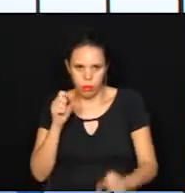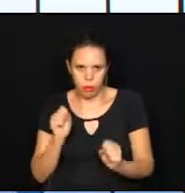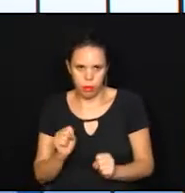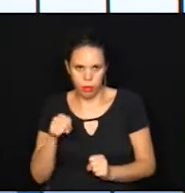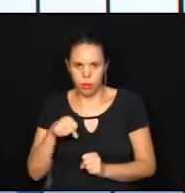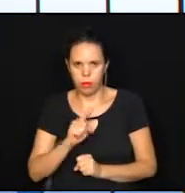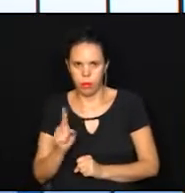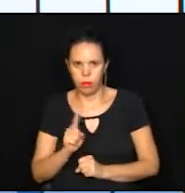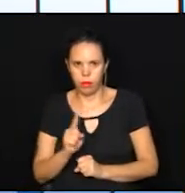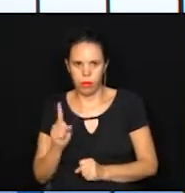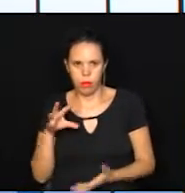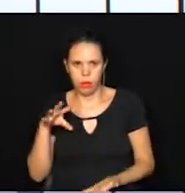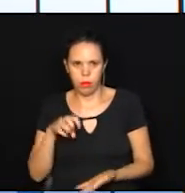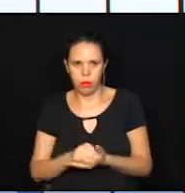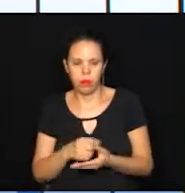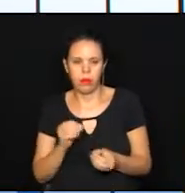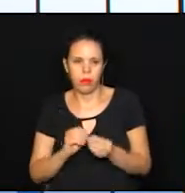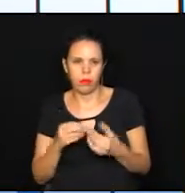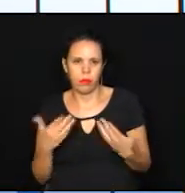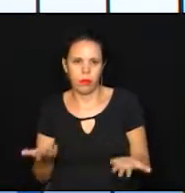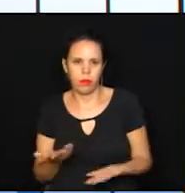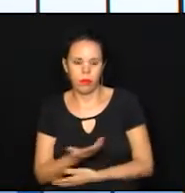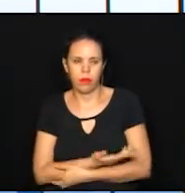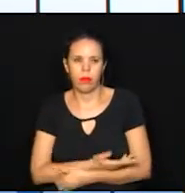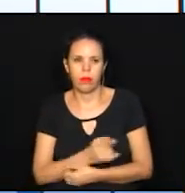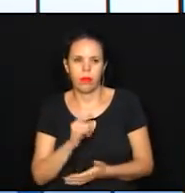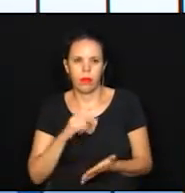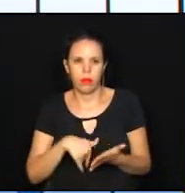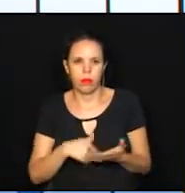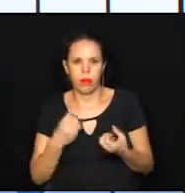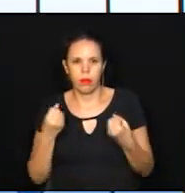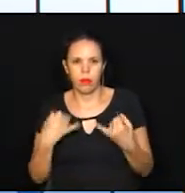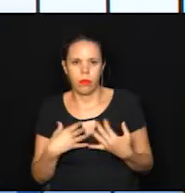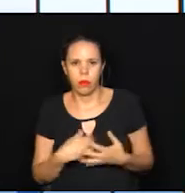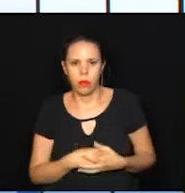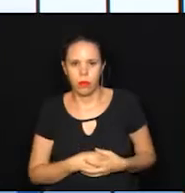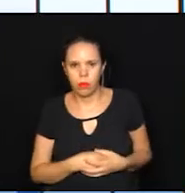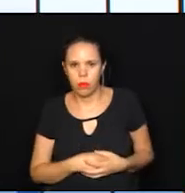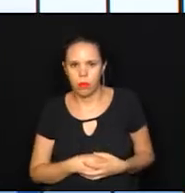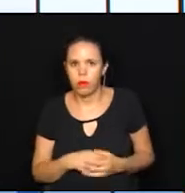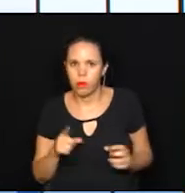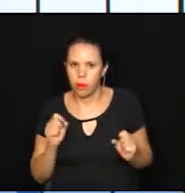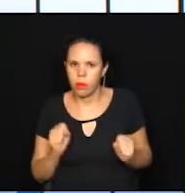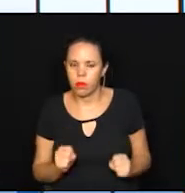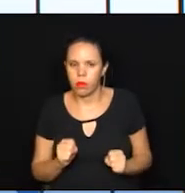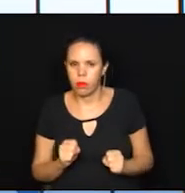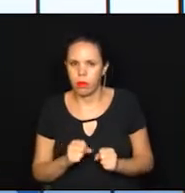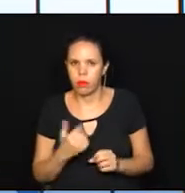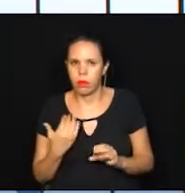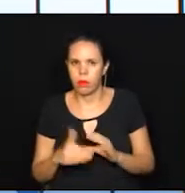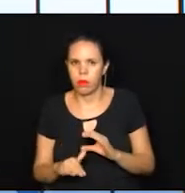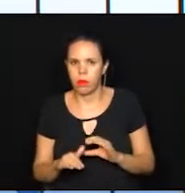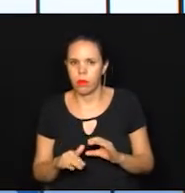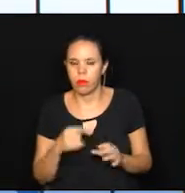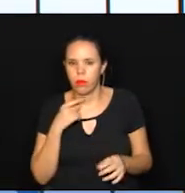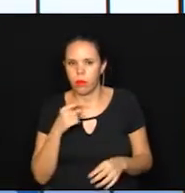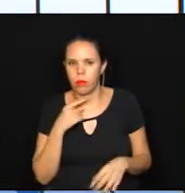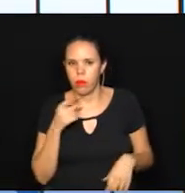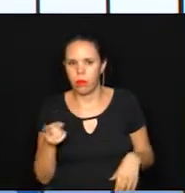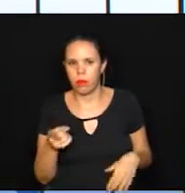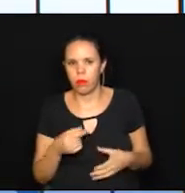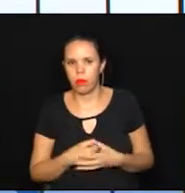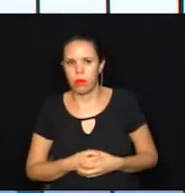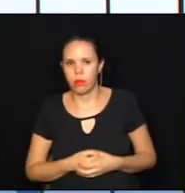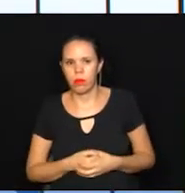não se cadastrar, como é feito? Porque lá tem um formulário bem explicativo, mas você também pode mandar um e-mail para tirar as suas dúvidas.